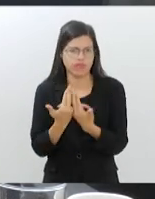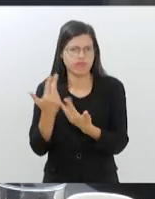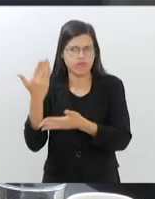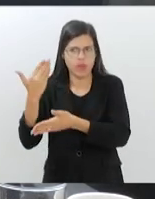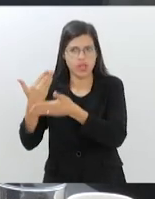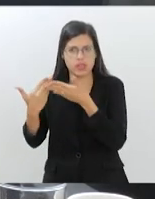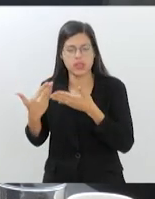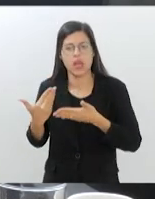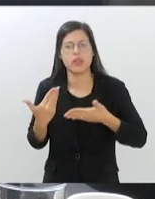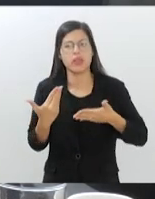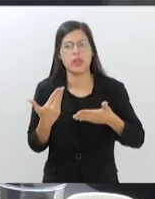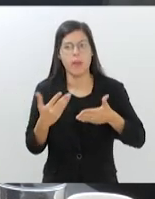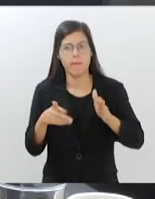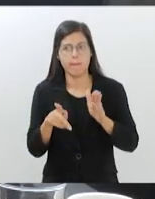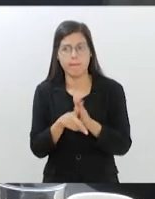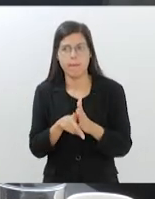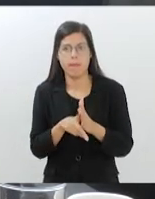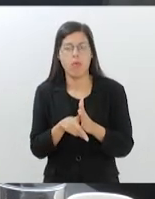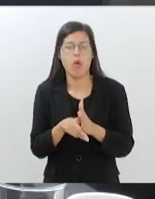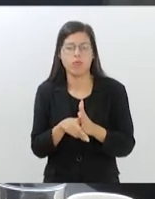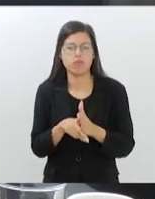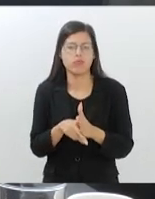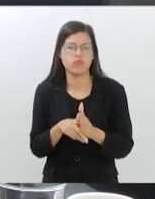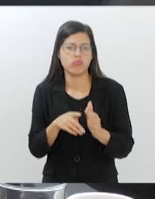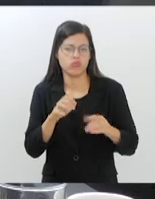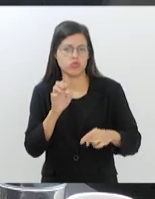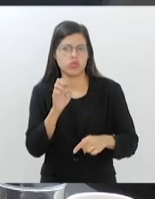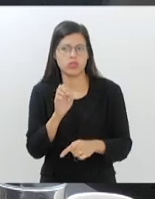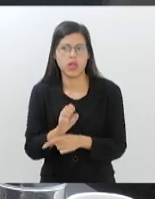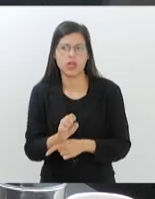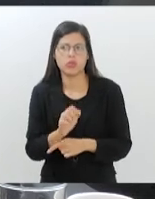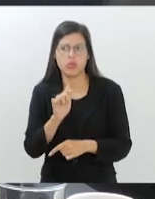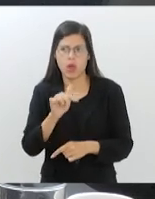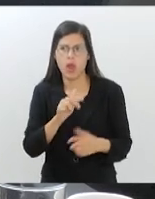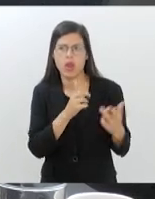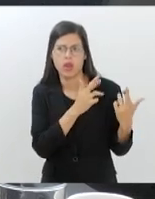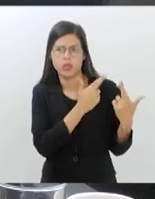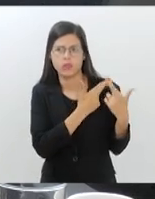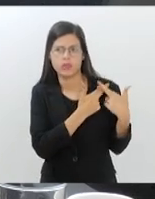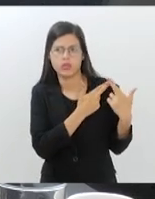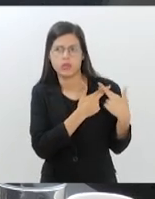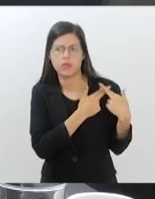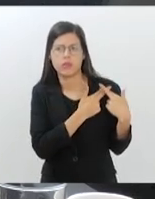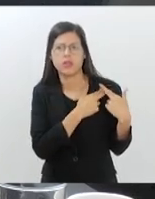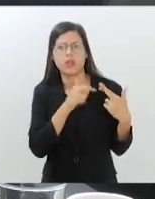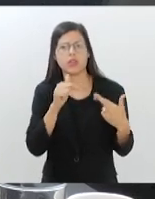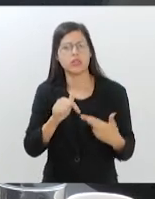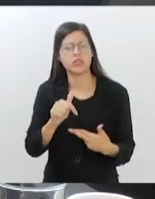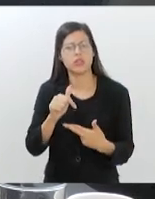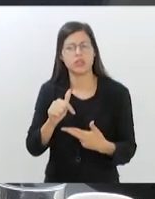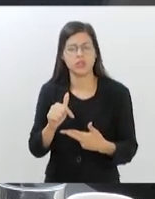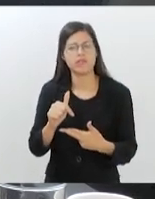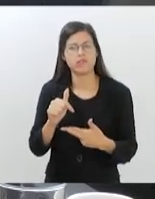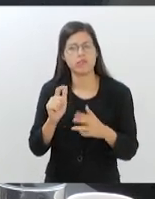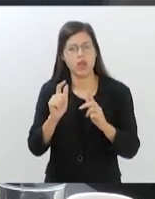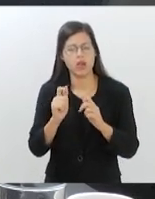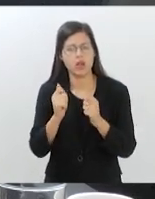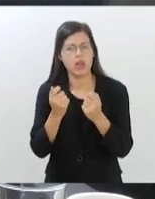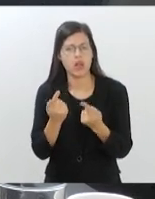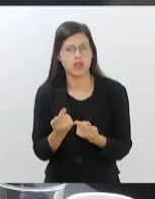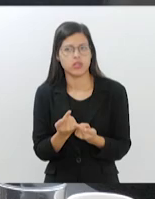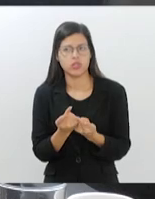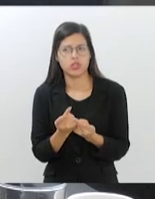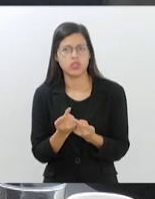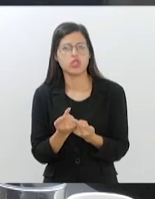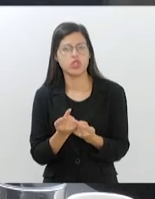Público do Estado é competência do Poder Legislativo eu jamais vou abrir mão disso me causa muo